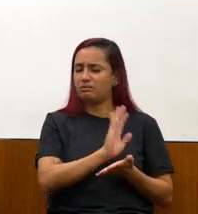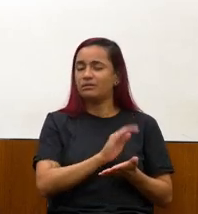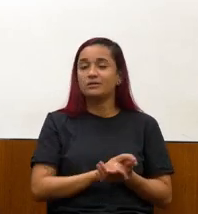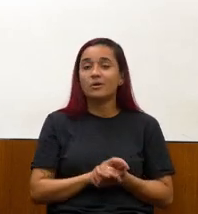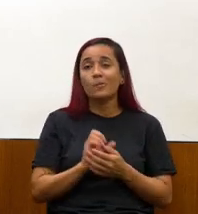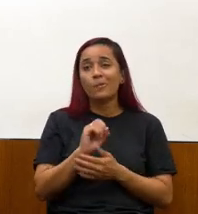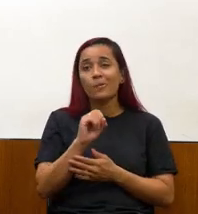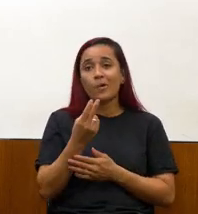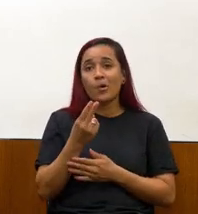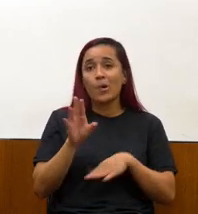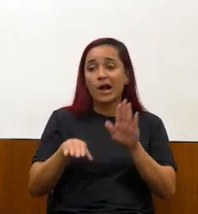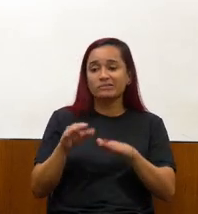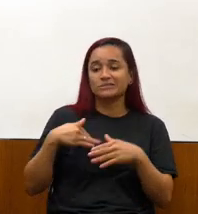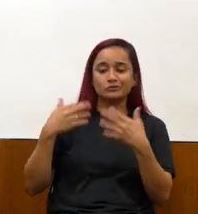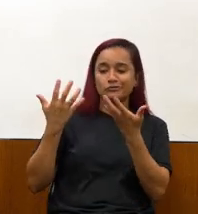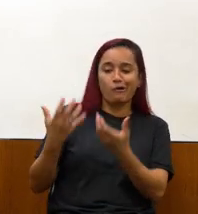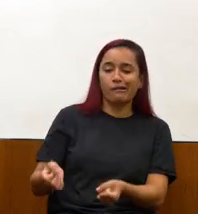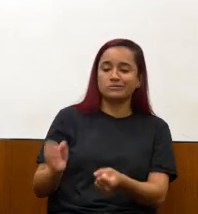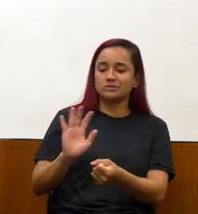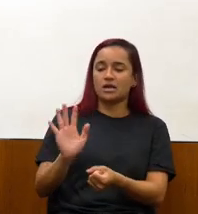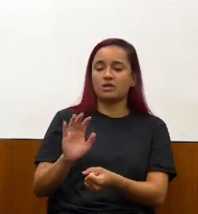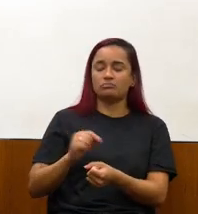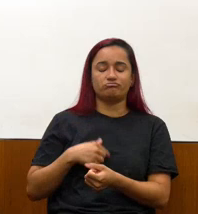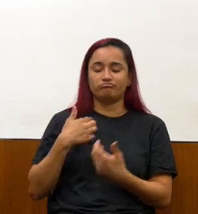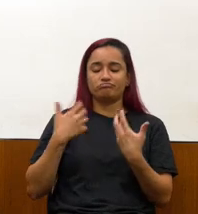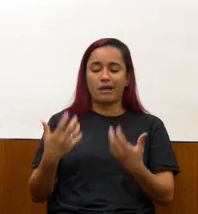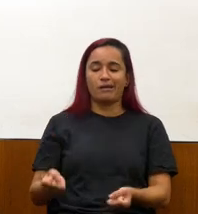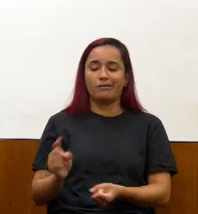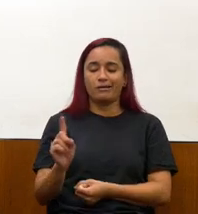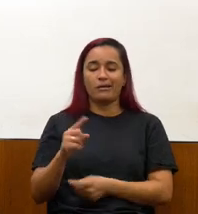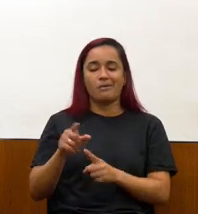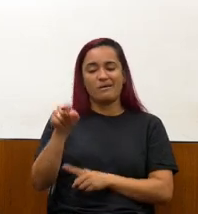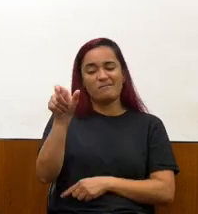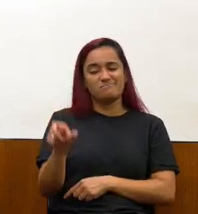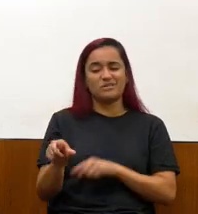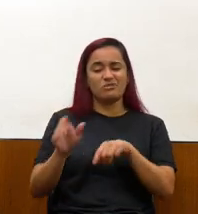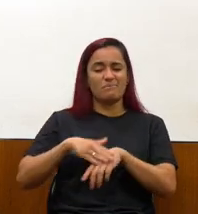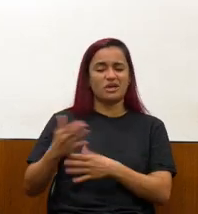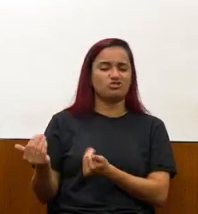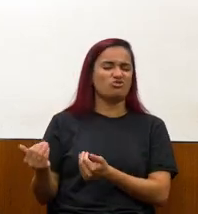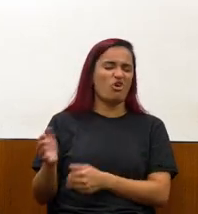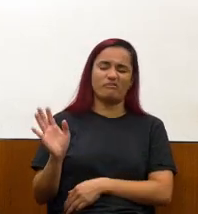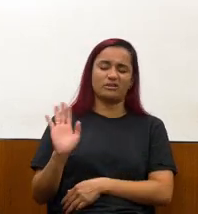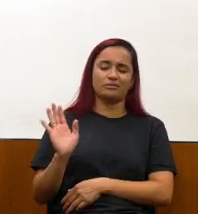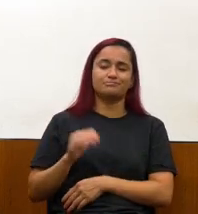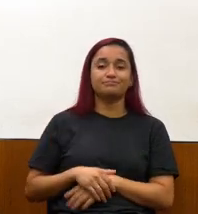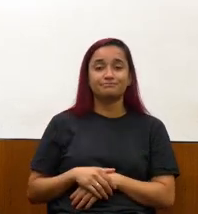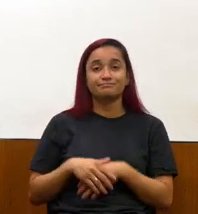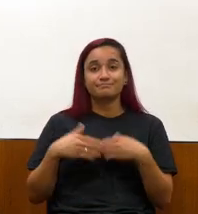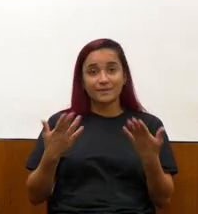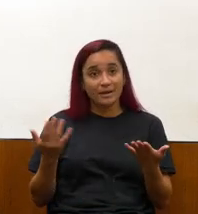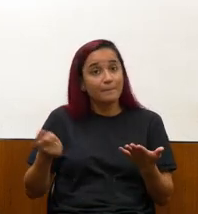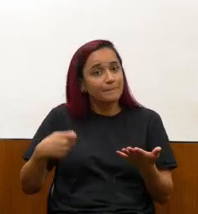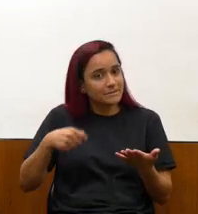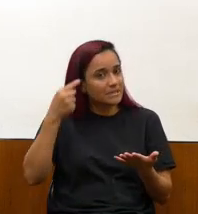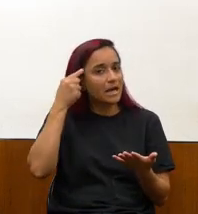que aceita ou não aceita em determinadas ocasiões. Ah, não vou aceitar ele por ele ser mais jovem, ou vice-versa,